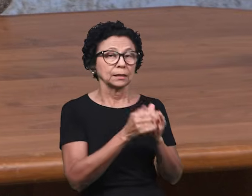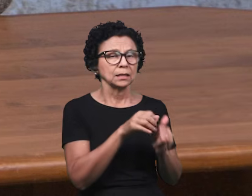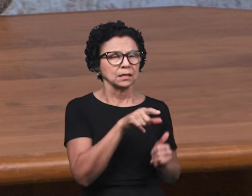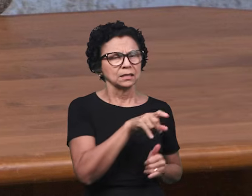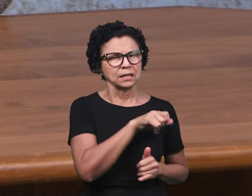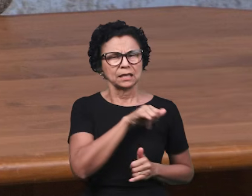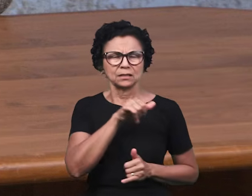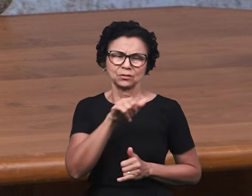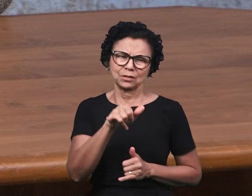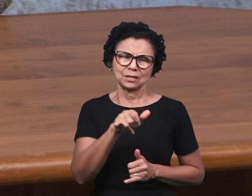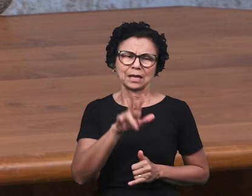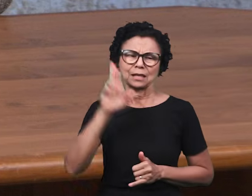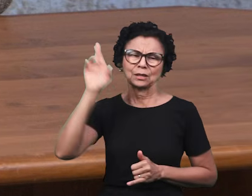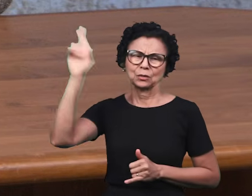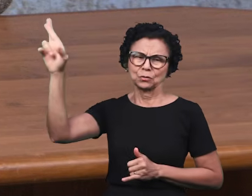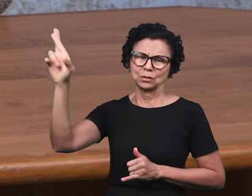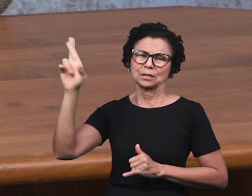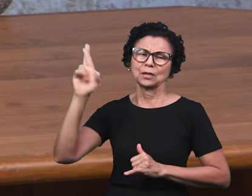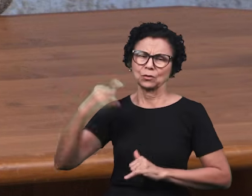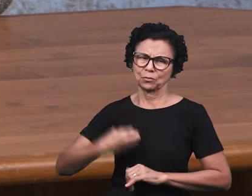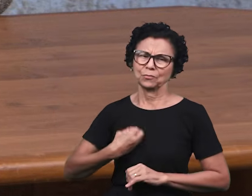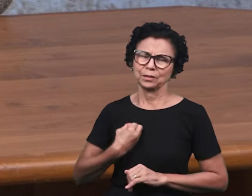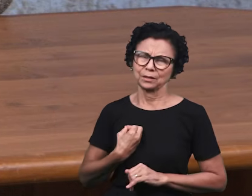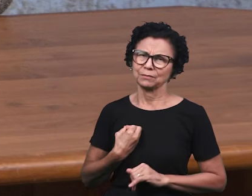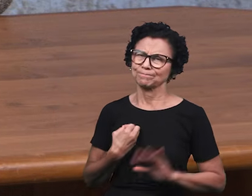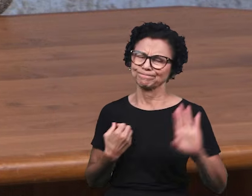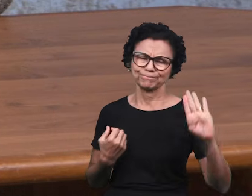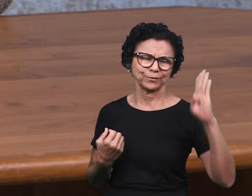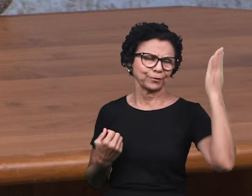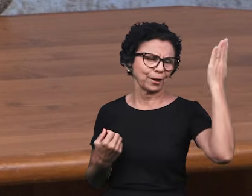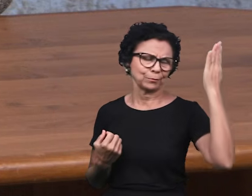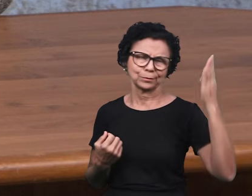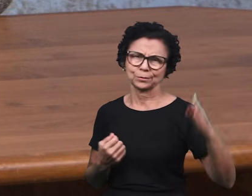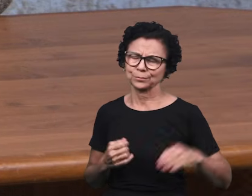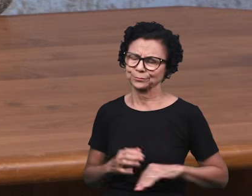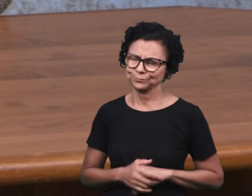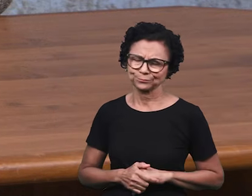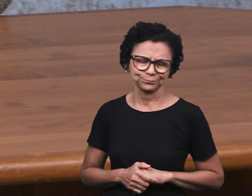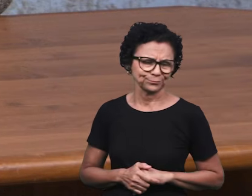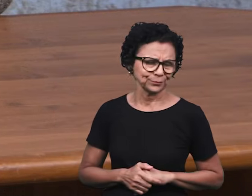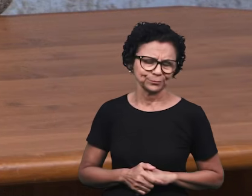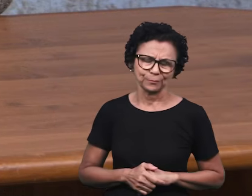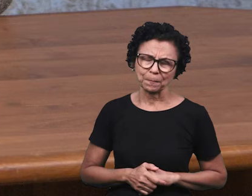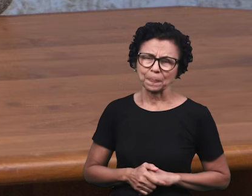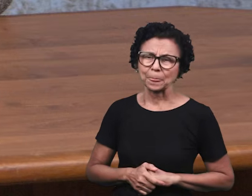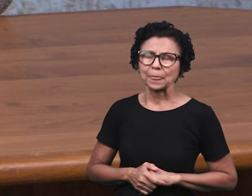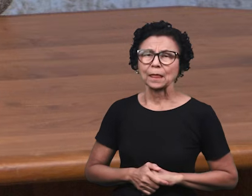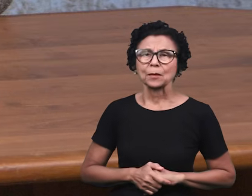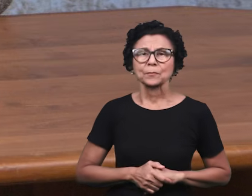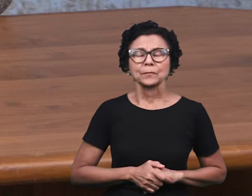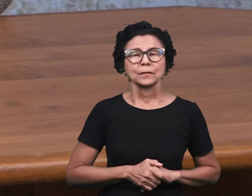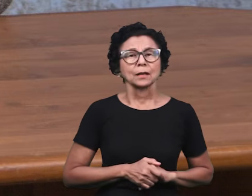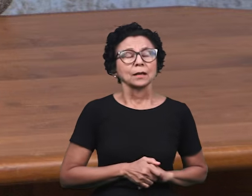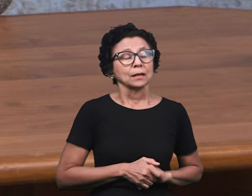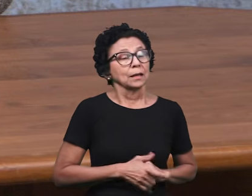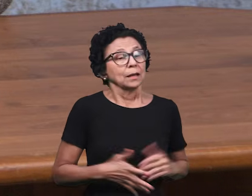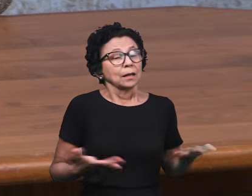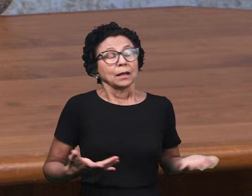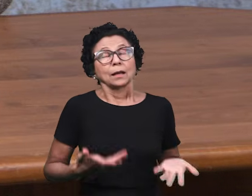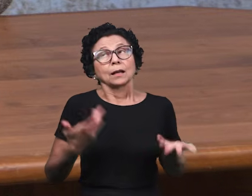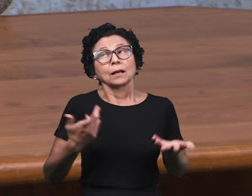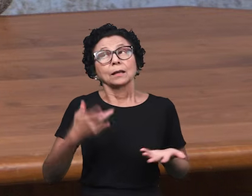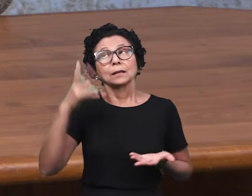certo falsamente juram. Ah, Senhor, não atentam os teus olhos para a verdade?